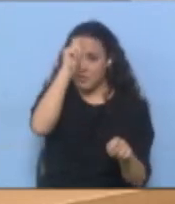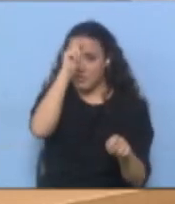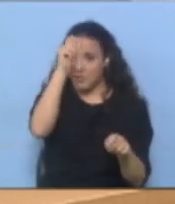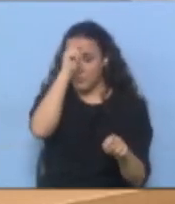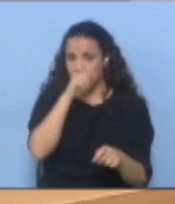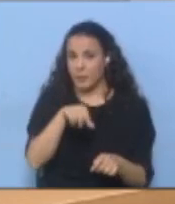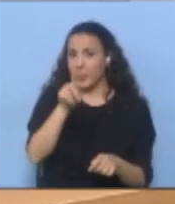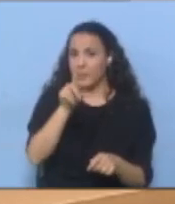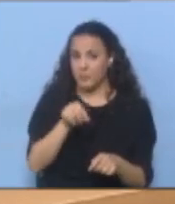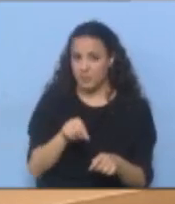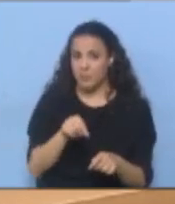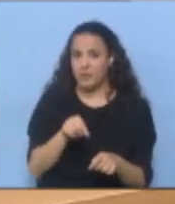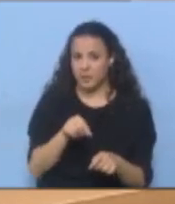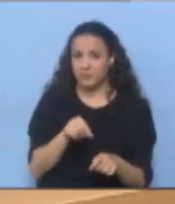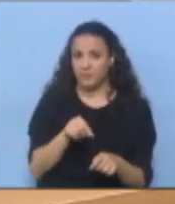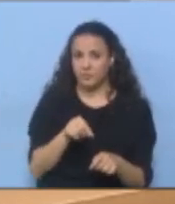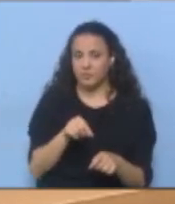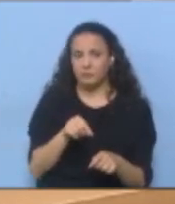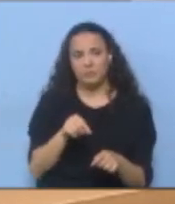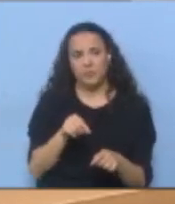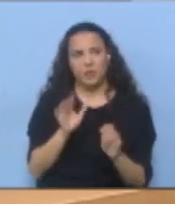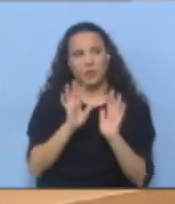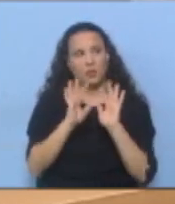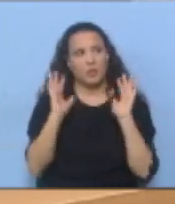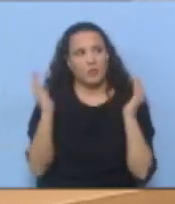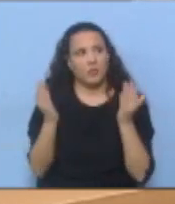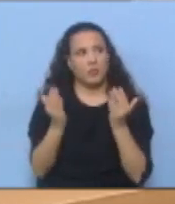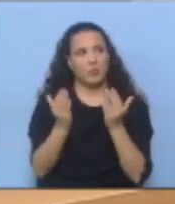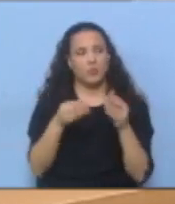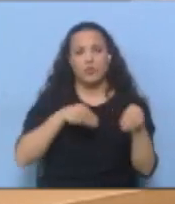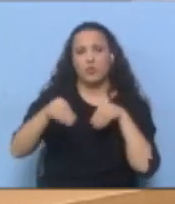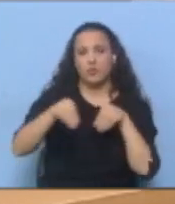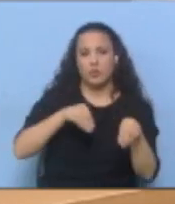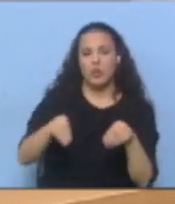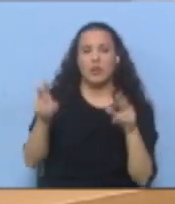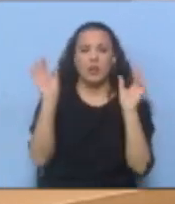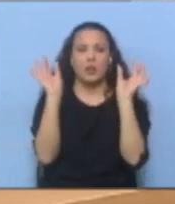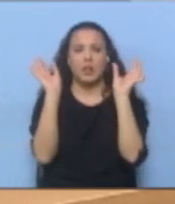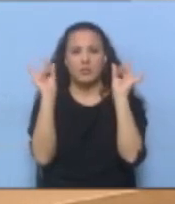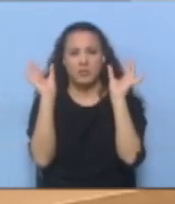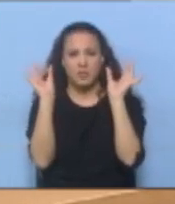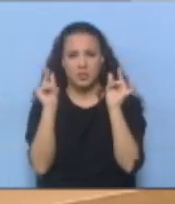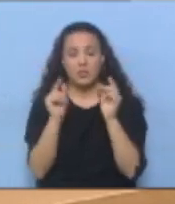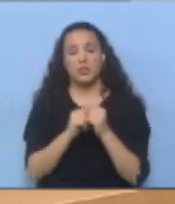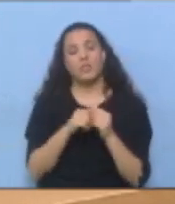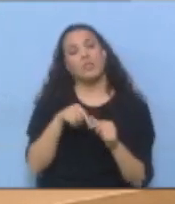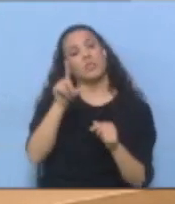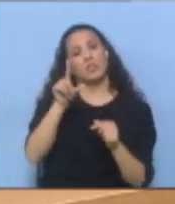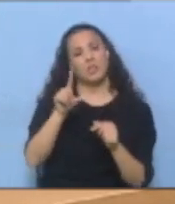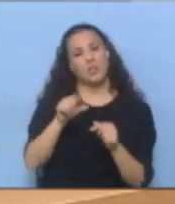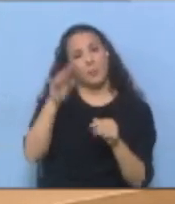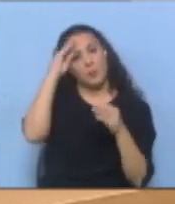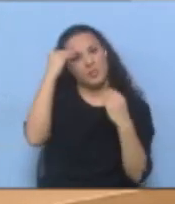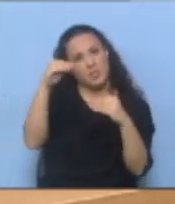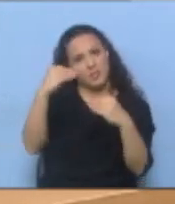do lúdico, portanto, a dimensão do jogar, do divertir, e também tem a dimensão do educar. Mas esta dimensão do